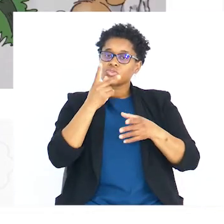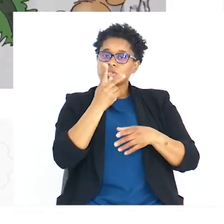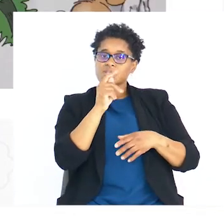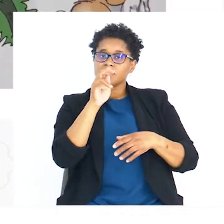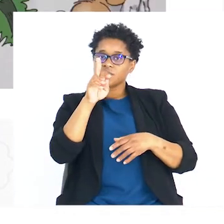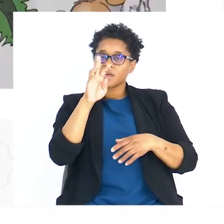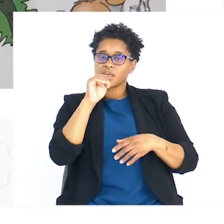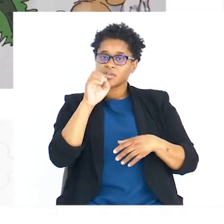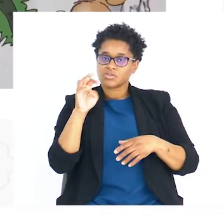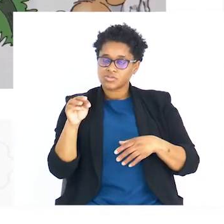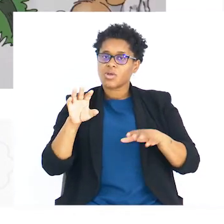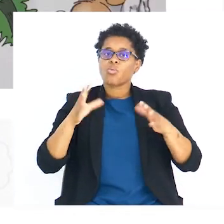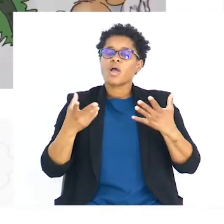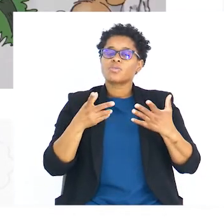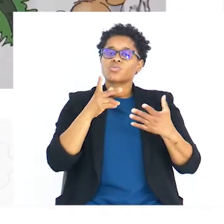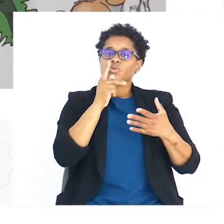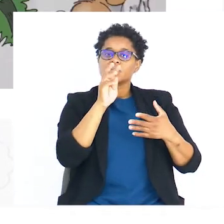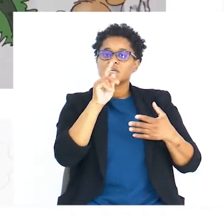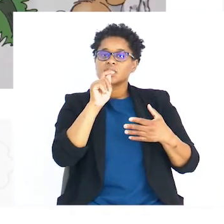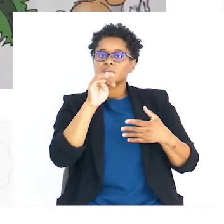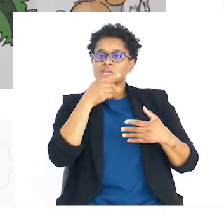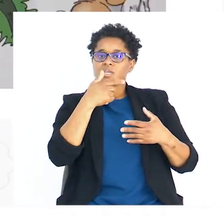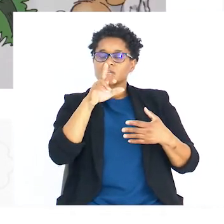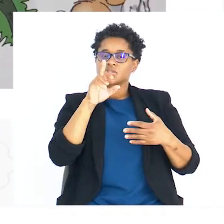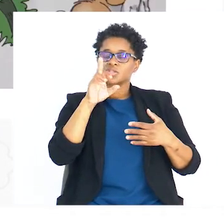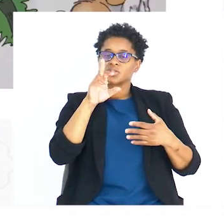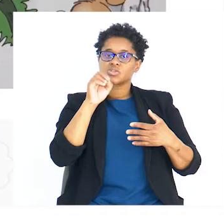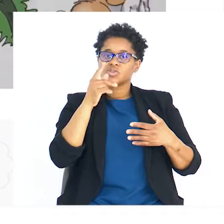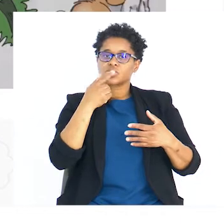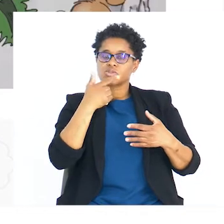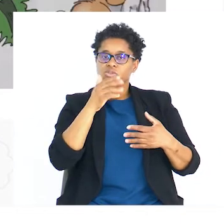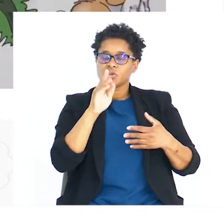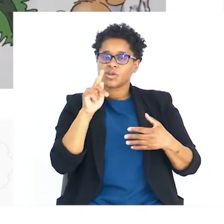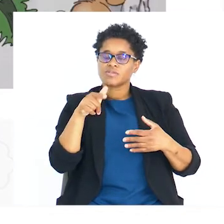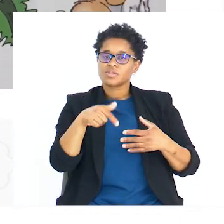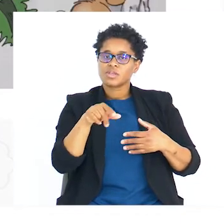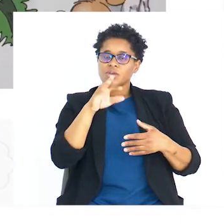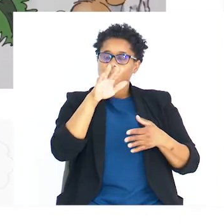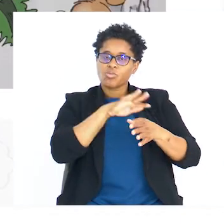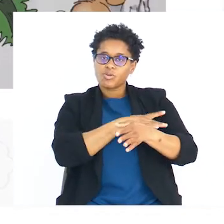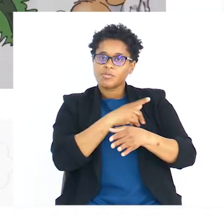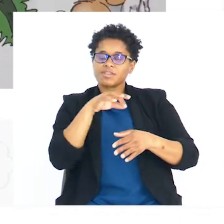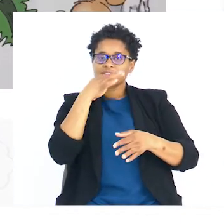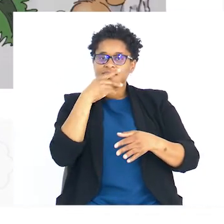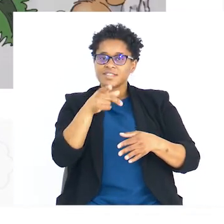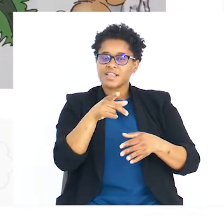versos, não é? Então, quantas estrofes tem o poema? Visualizem.